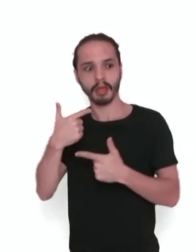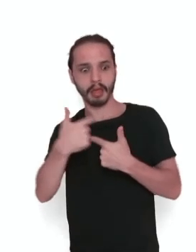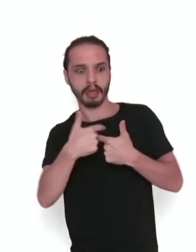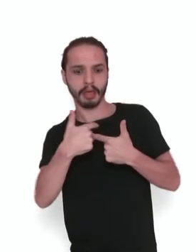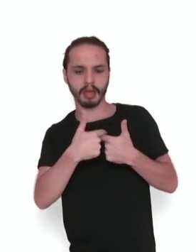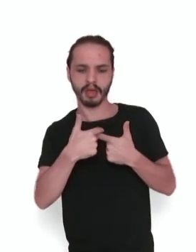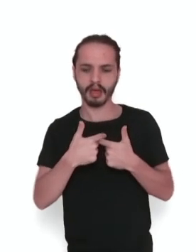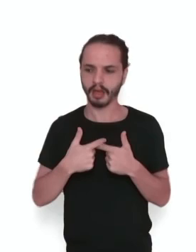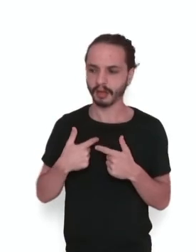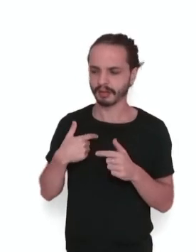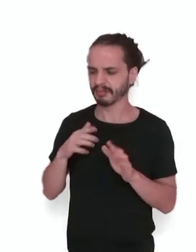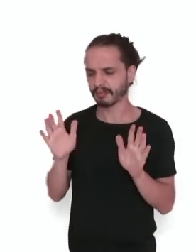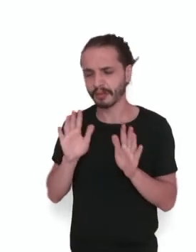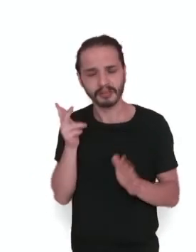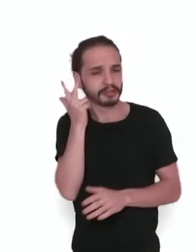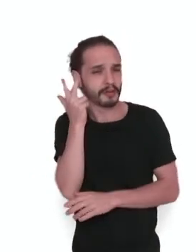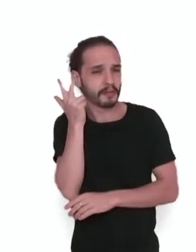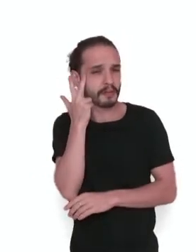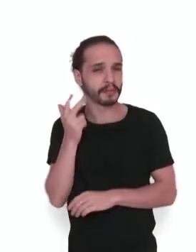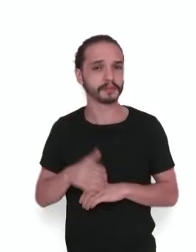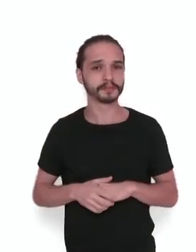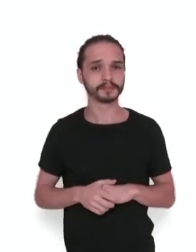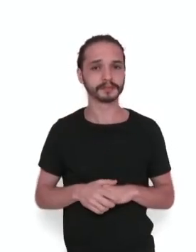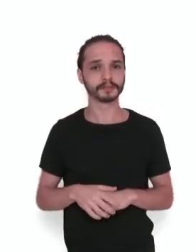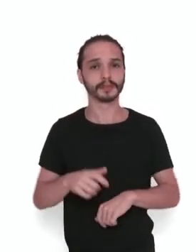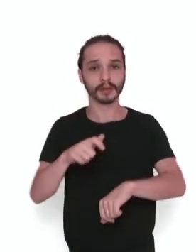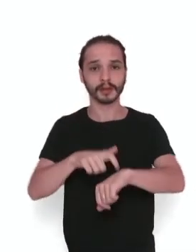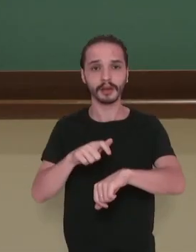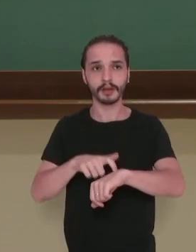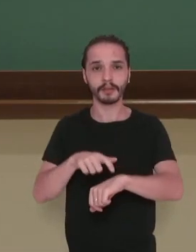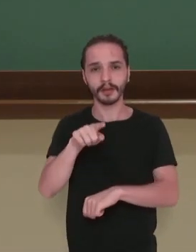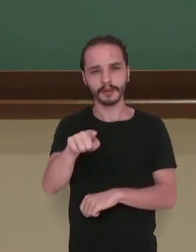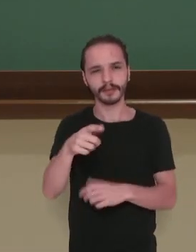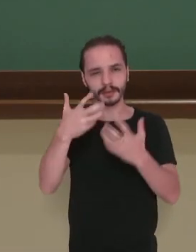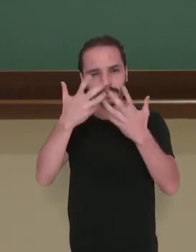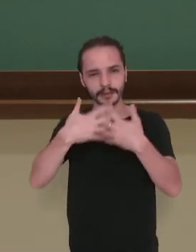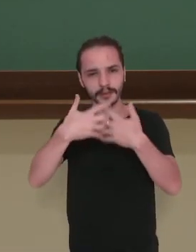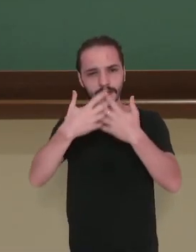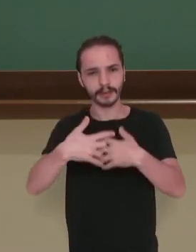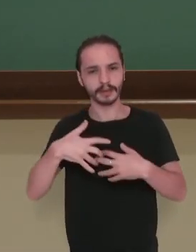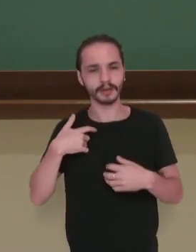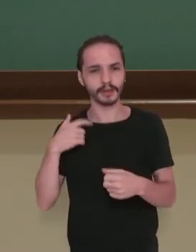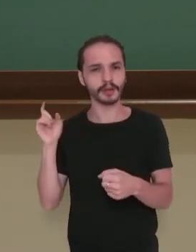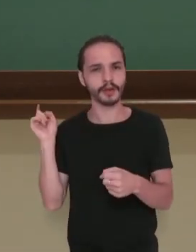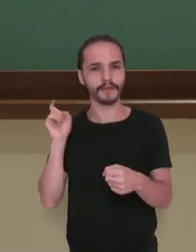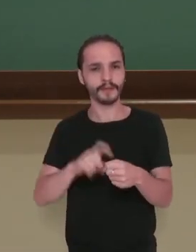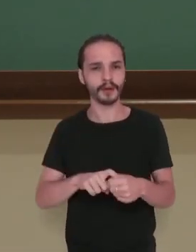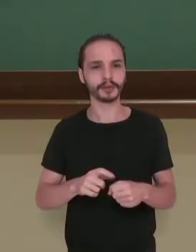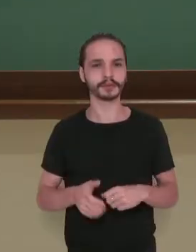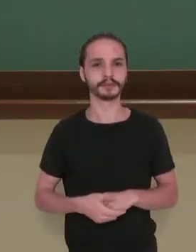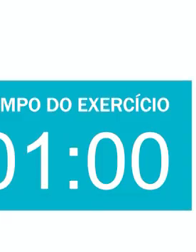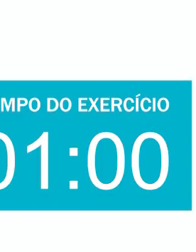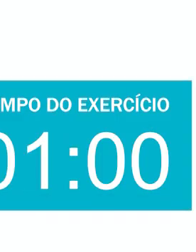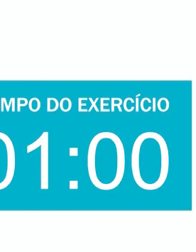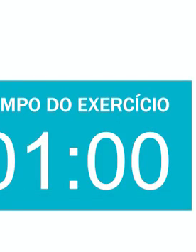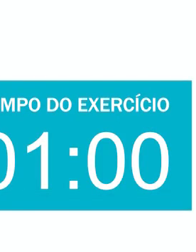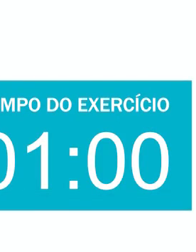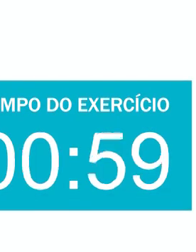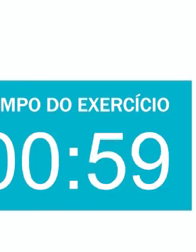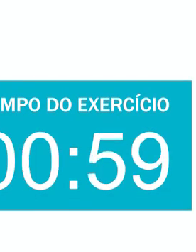e intimidações que sofrem. Vou dar um tempinho para você pensar nisso. Já volto!